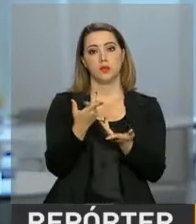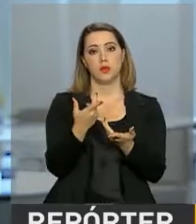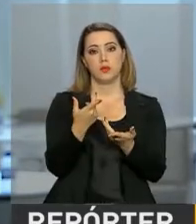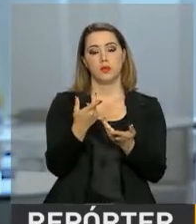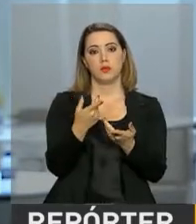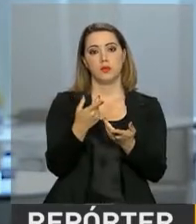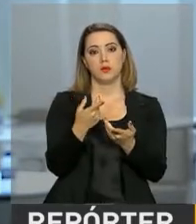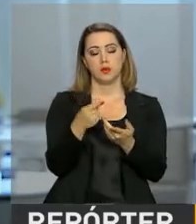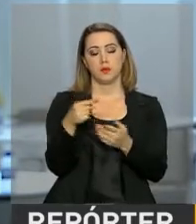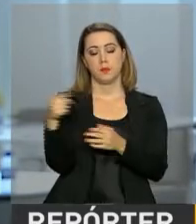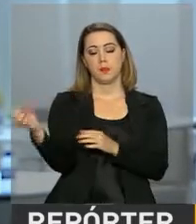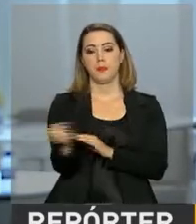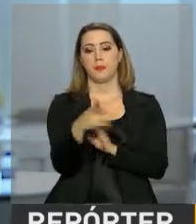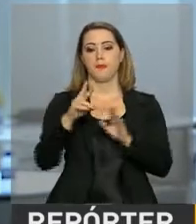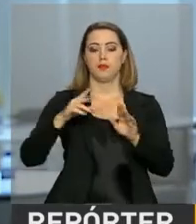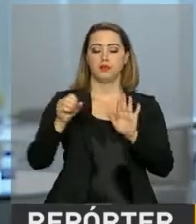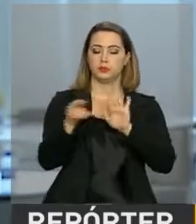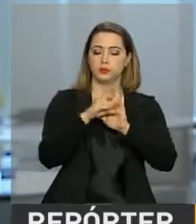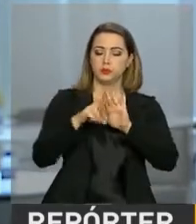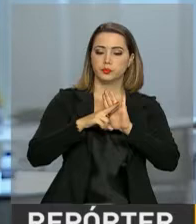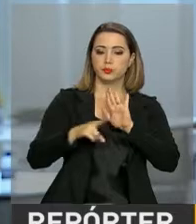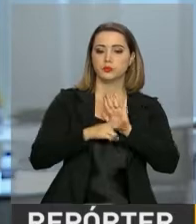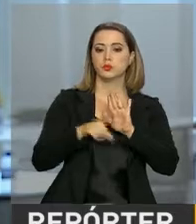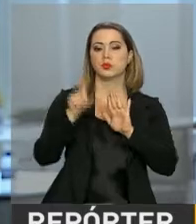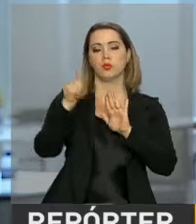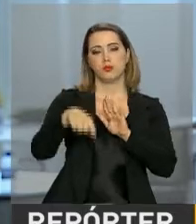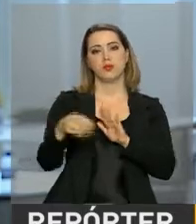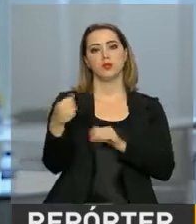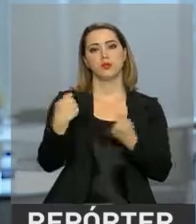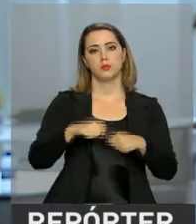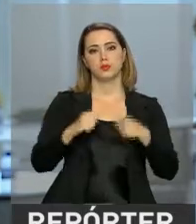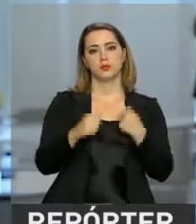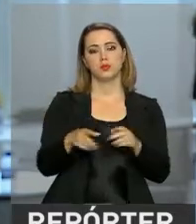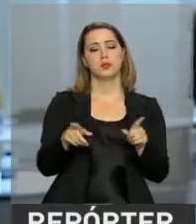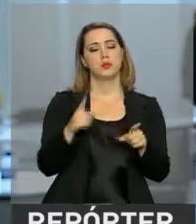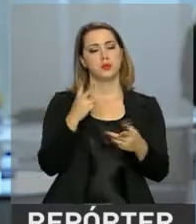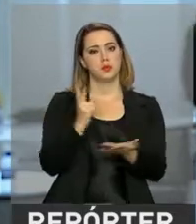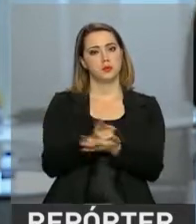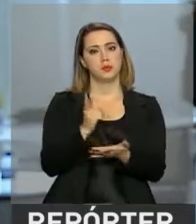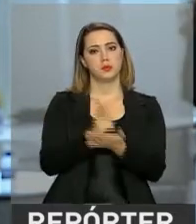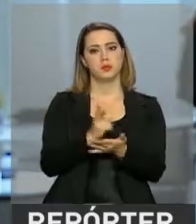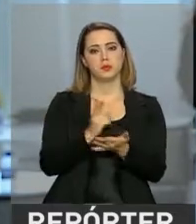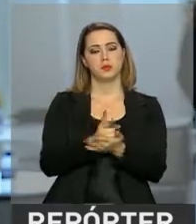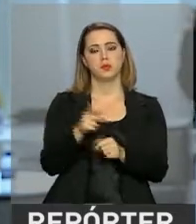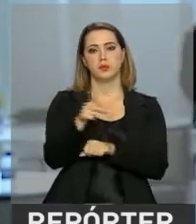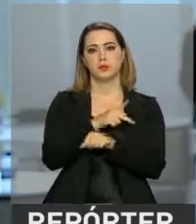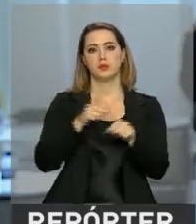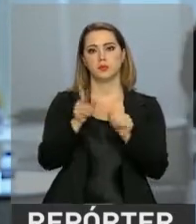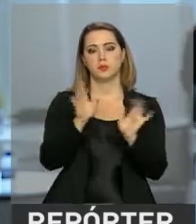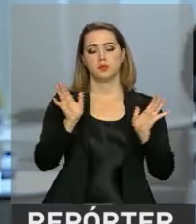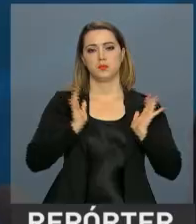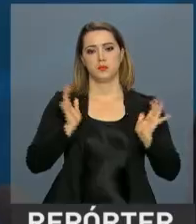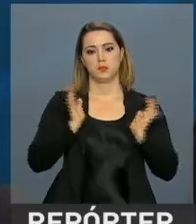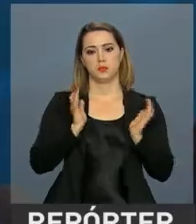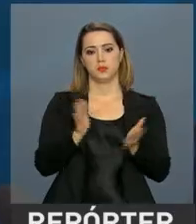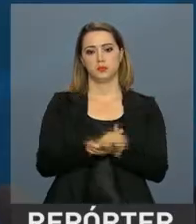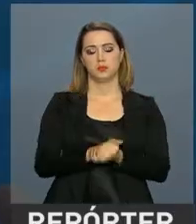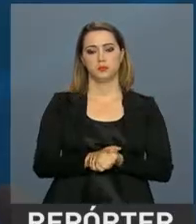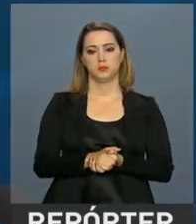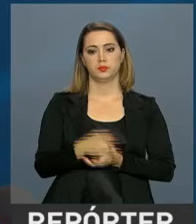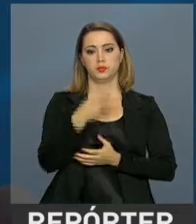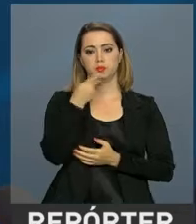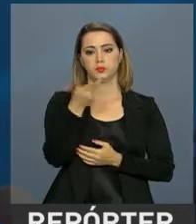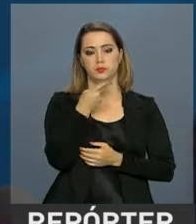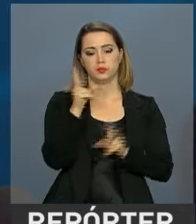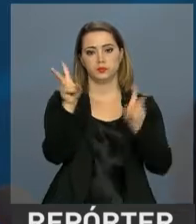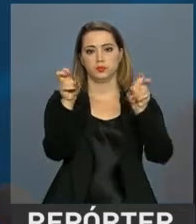não somente para um país como o Brasil, mas mesmo para países que são muito ricos e muito igualitários, como é o caso da Suécia e da Dinamarca. E falando sobre